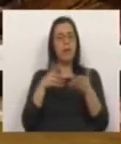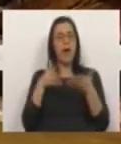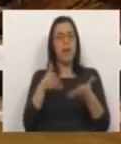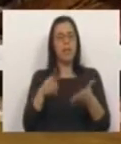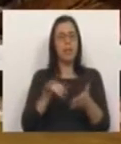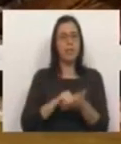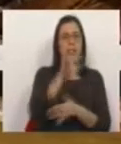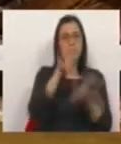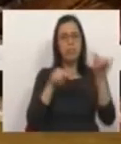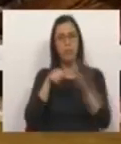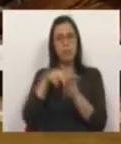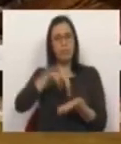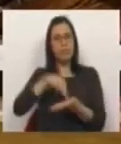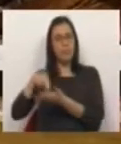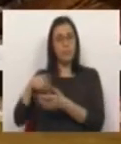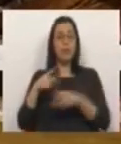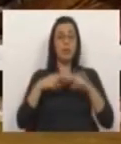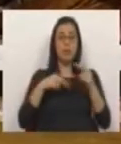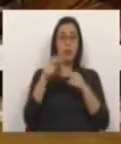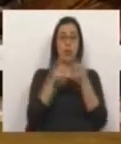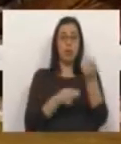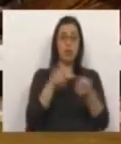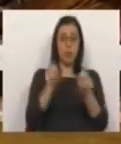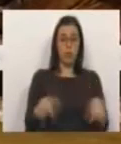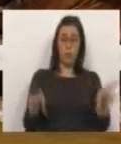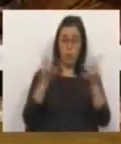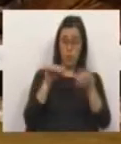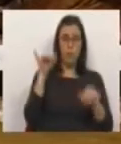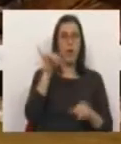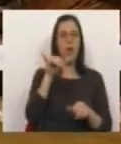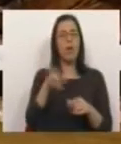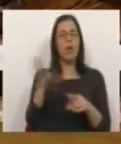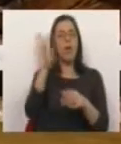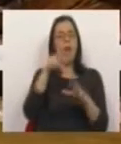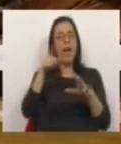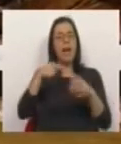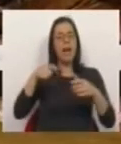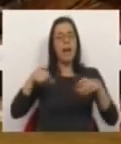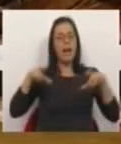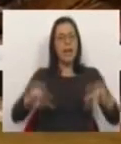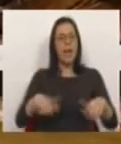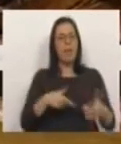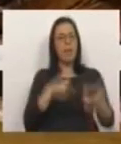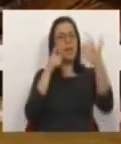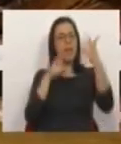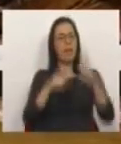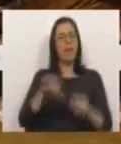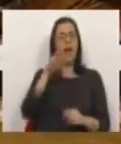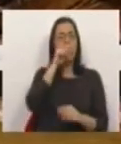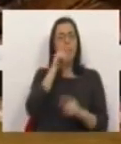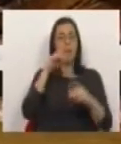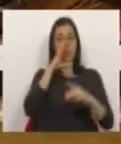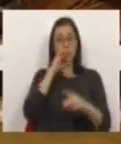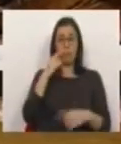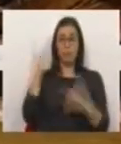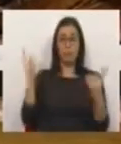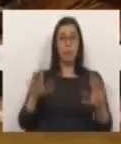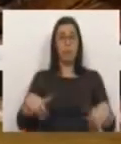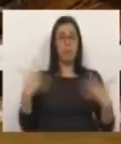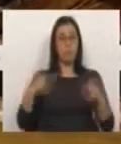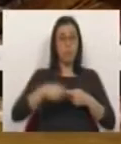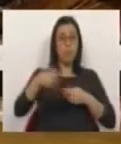aeroportos. A construção faseada do novo aeroporto, no Campo de Tiro de Alcochete, cujos terrenos são inteiramente públicos e